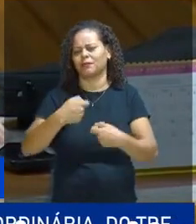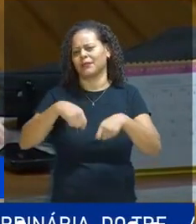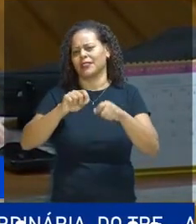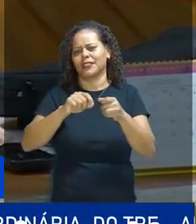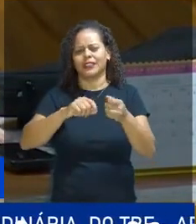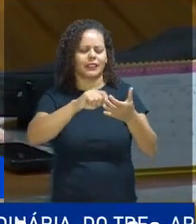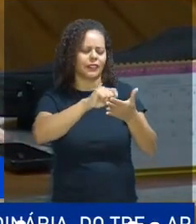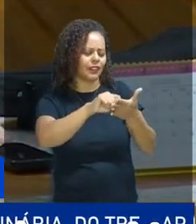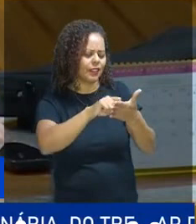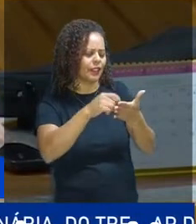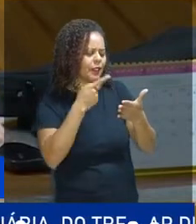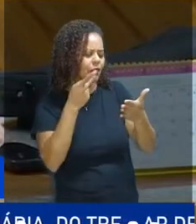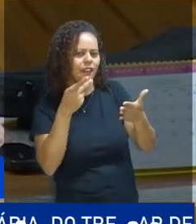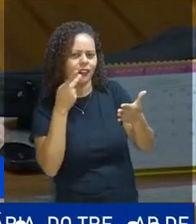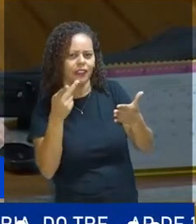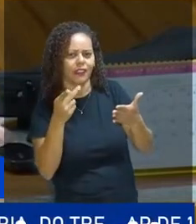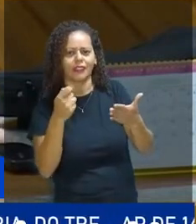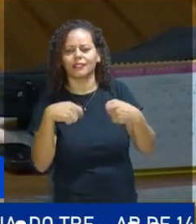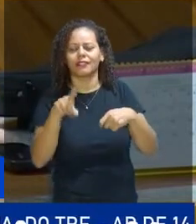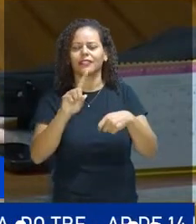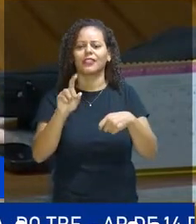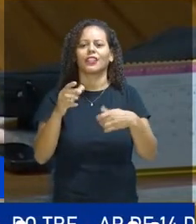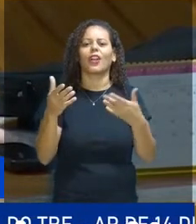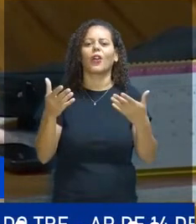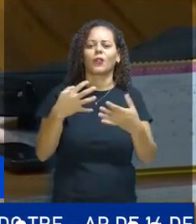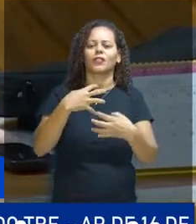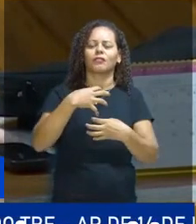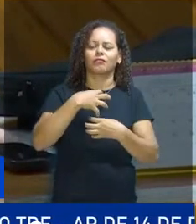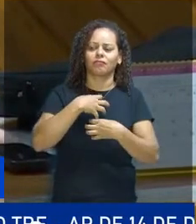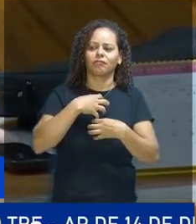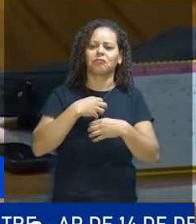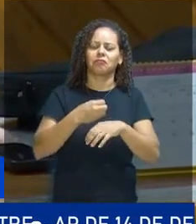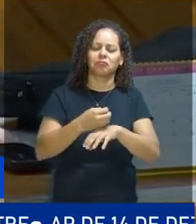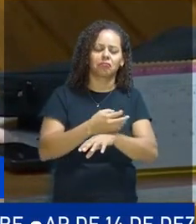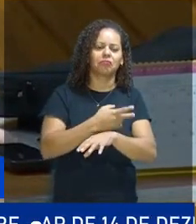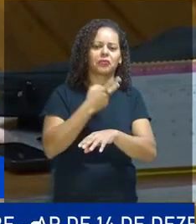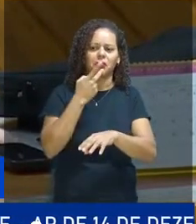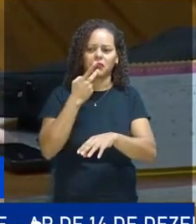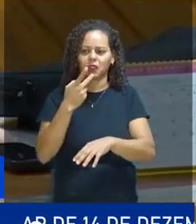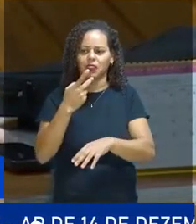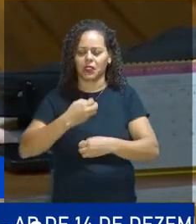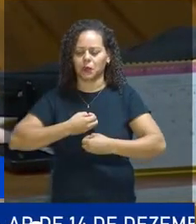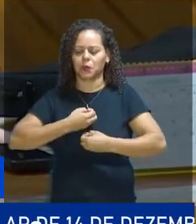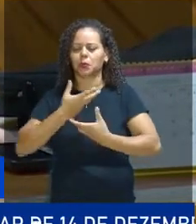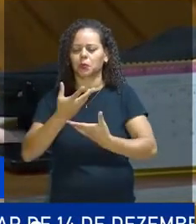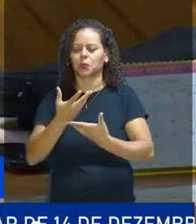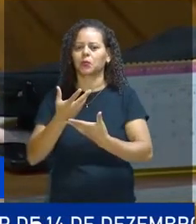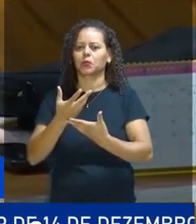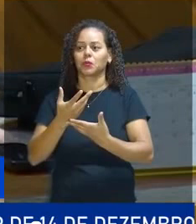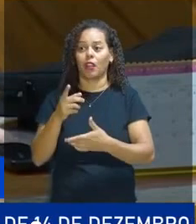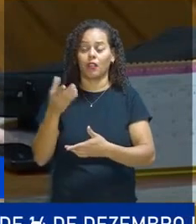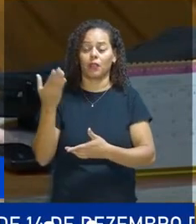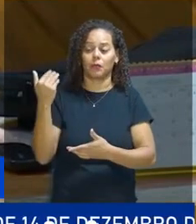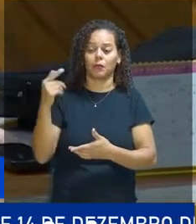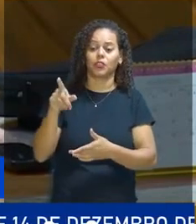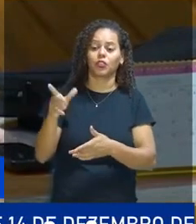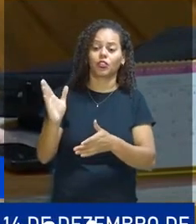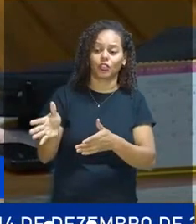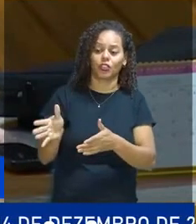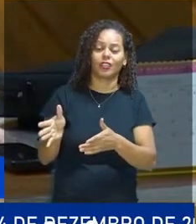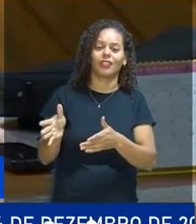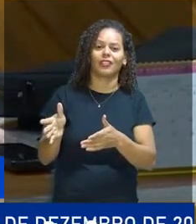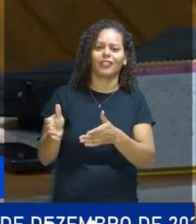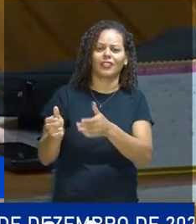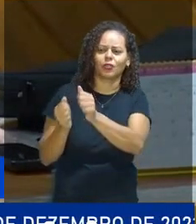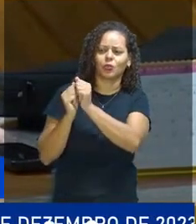quadrada, toga preto com detalhe vermelho em volta do pescoço. Fernando, amigo, Fernando é um daqueles colegas que eu compartilho